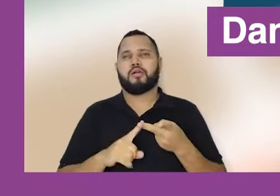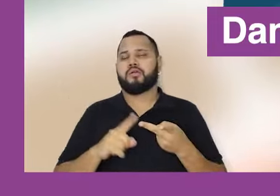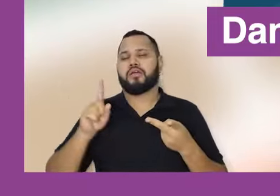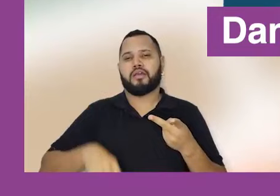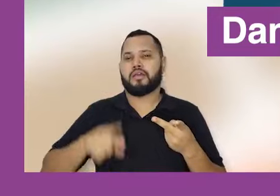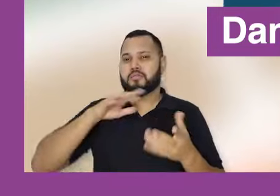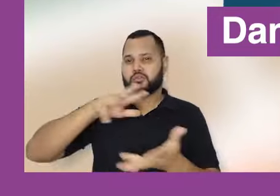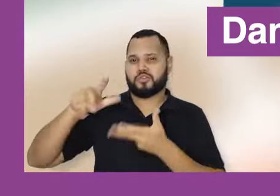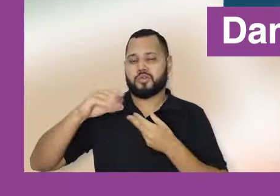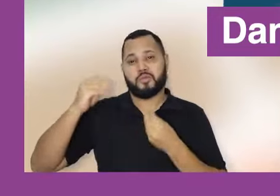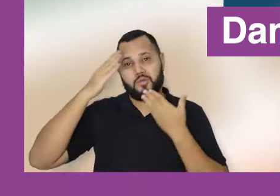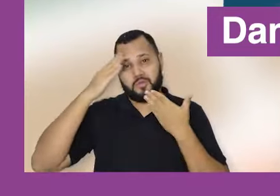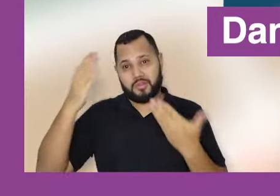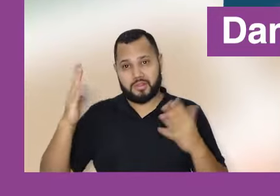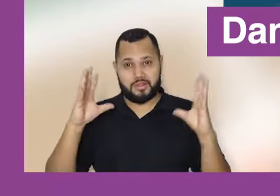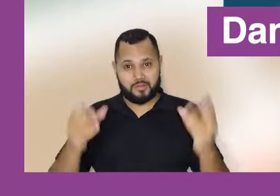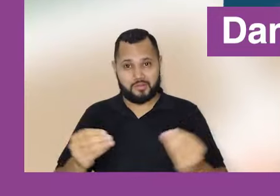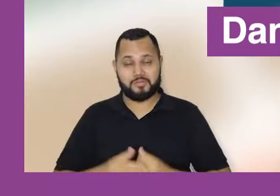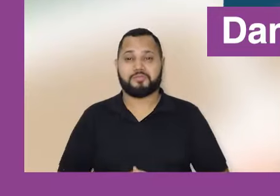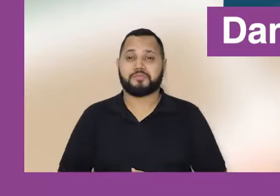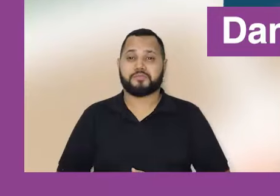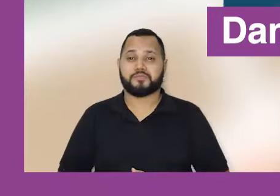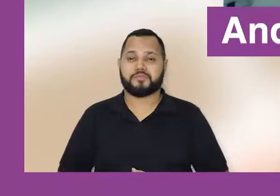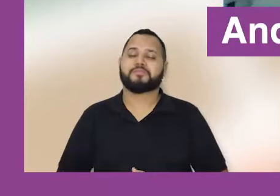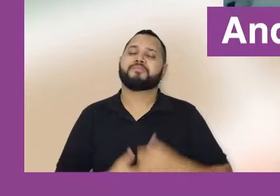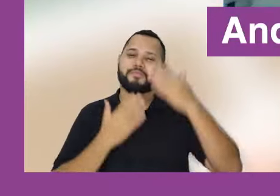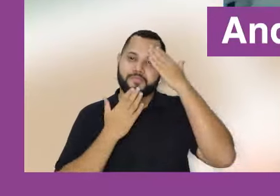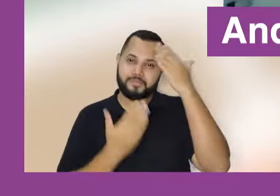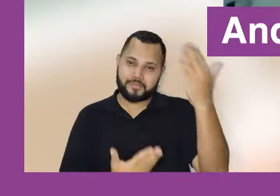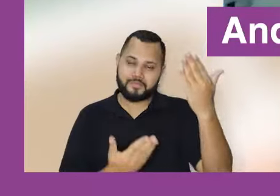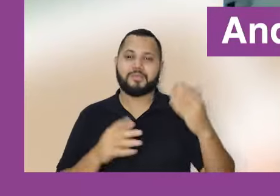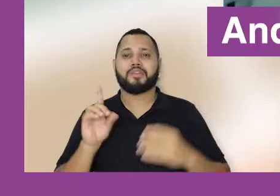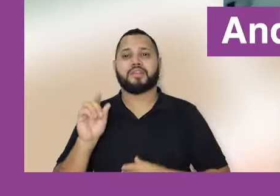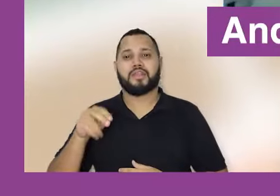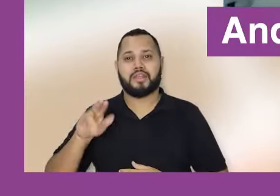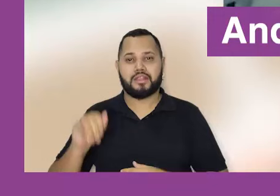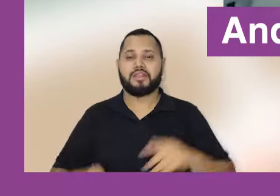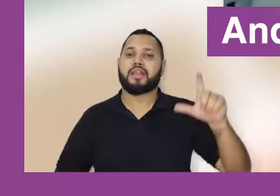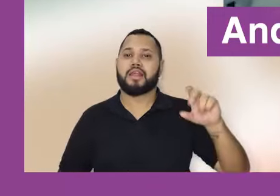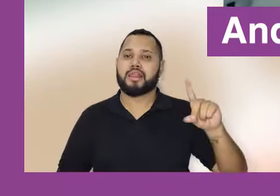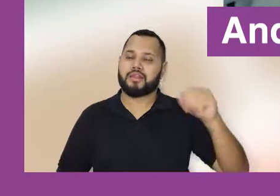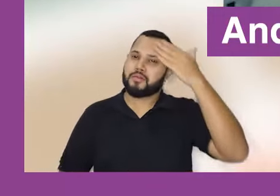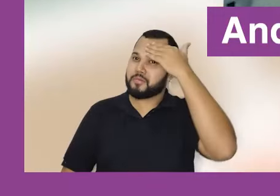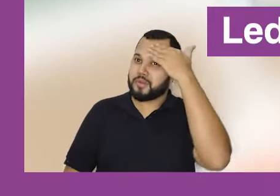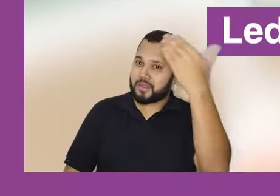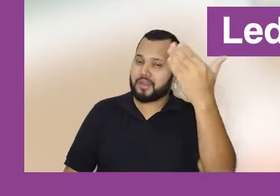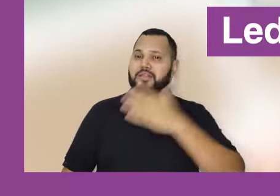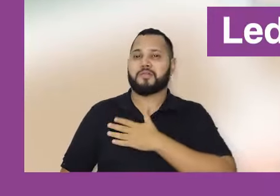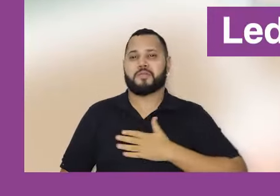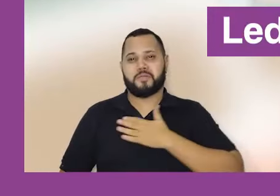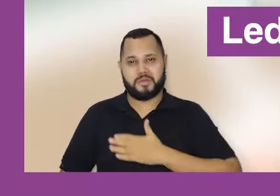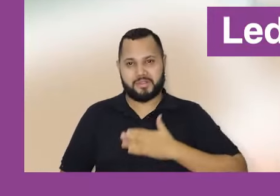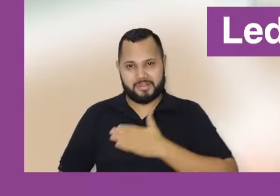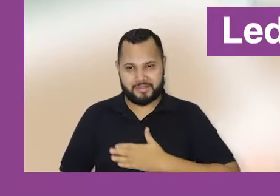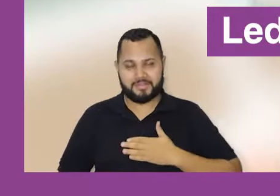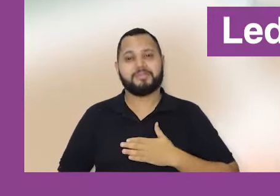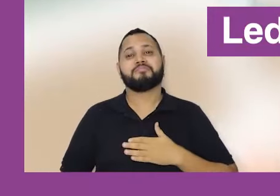nível muito obrigada muito obrigada Dani Obrigada Leda Obrigada prazer